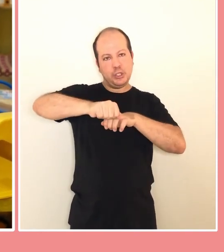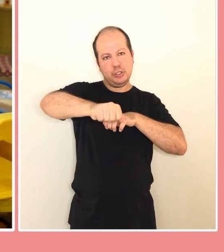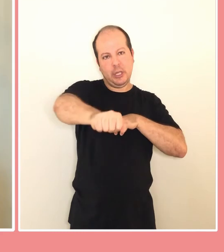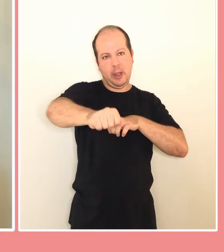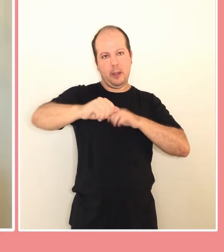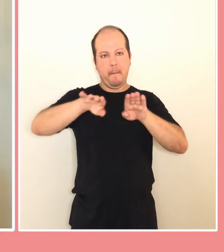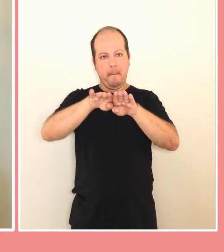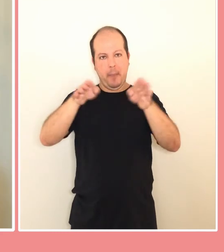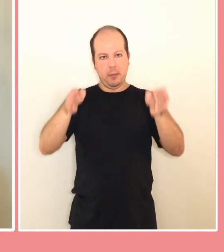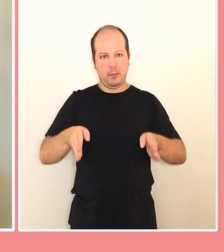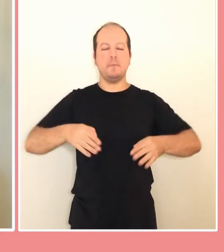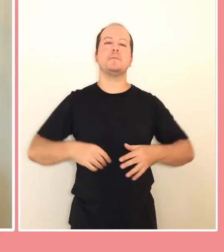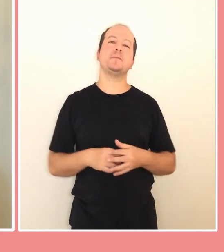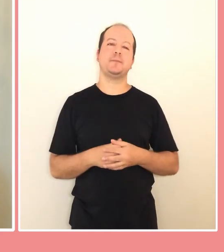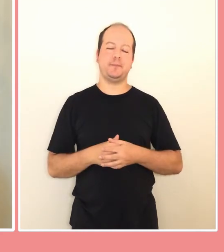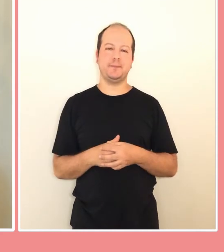mesa.